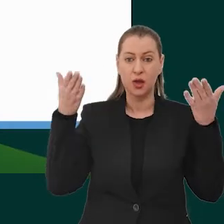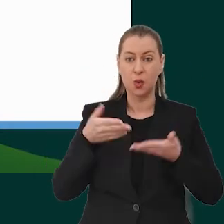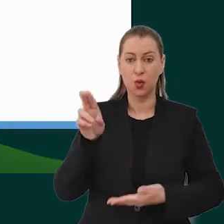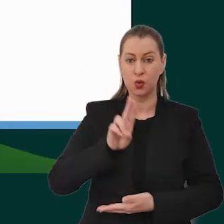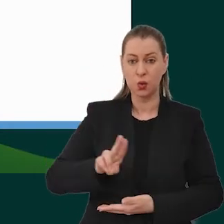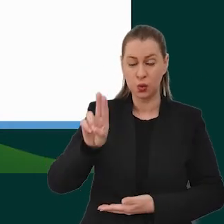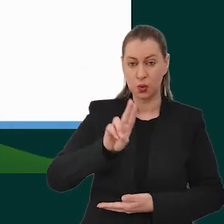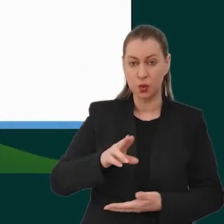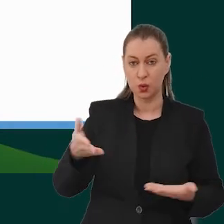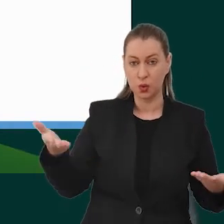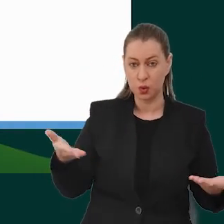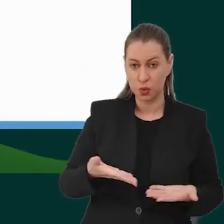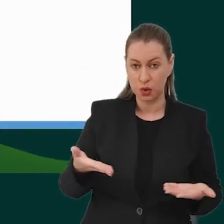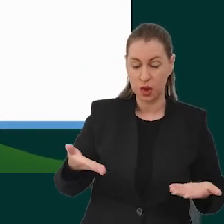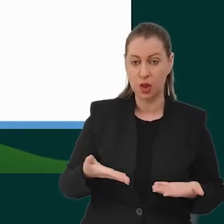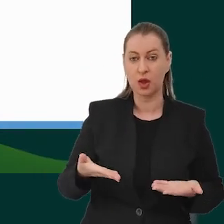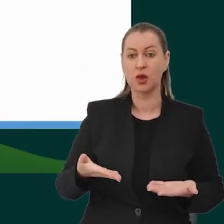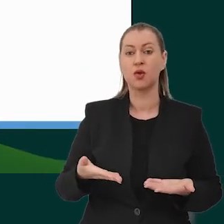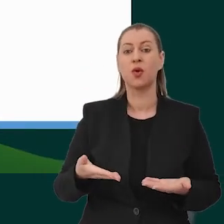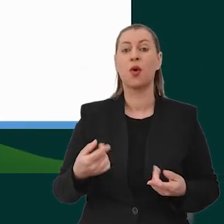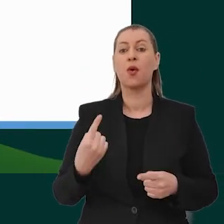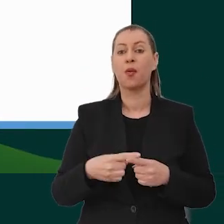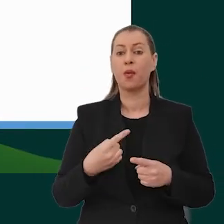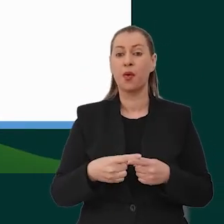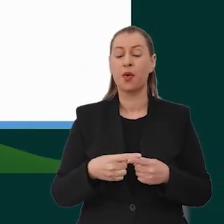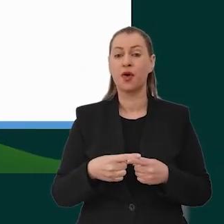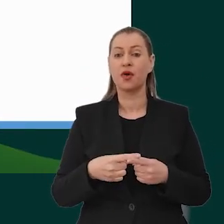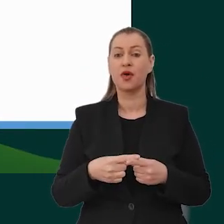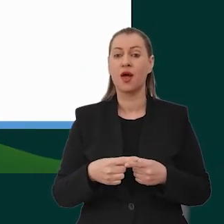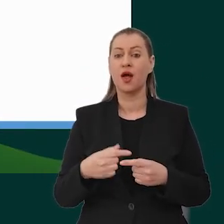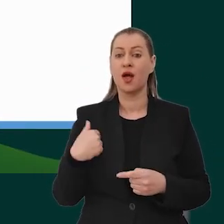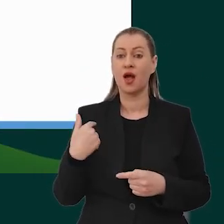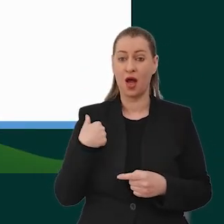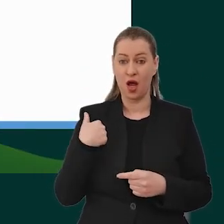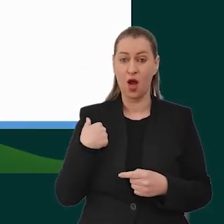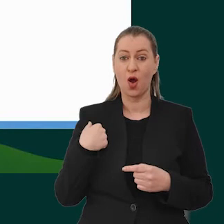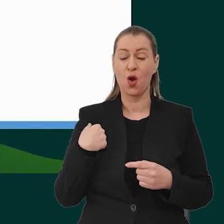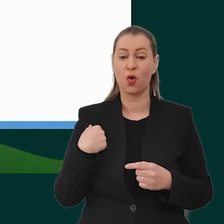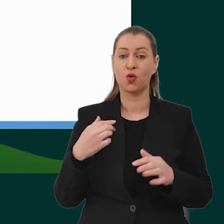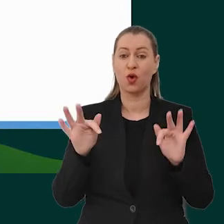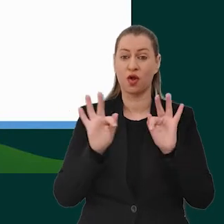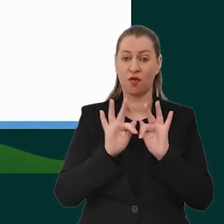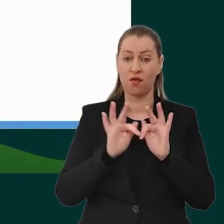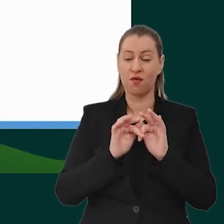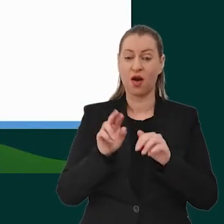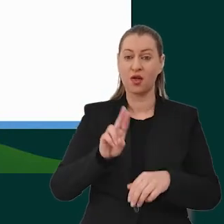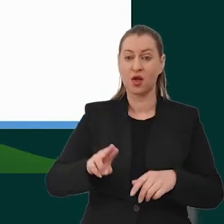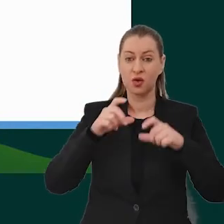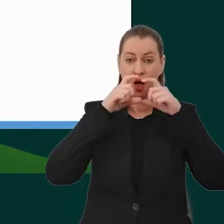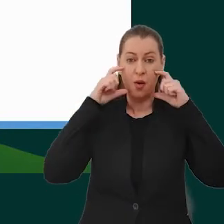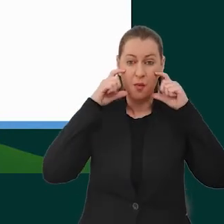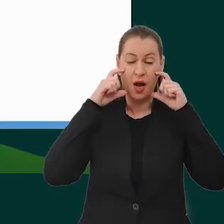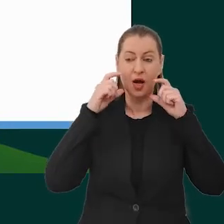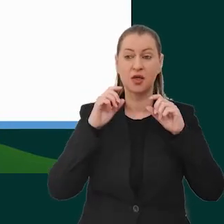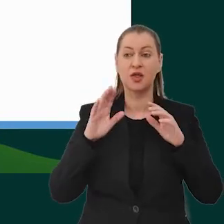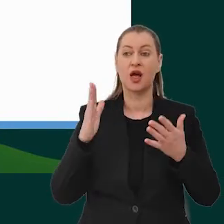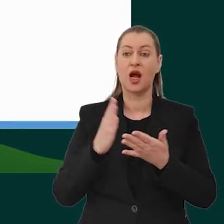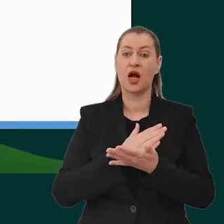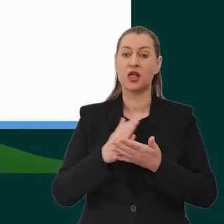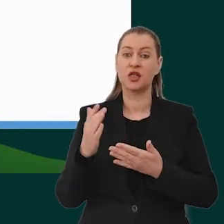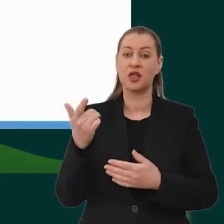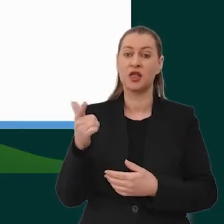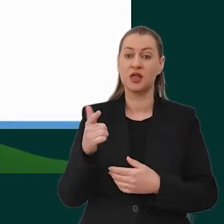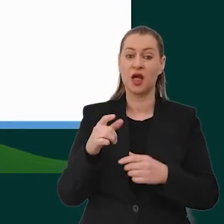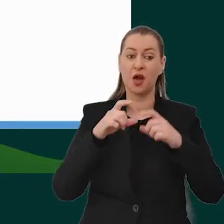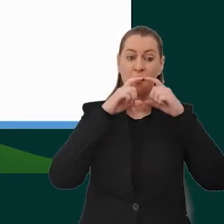estou estou na universidade, então estamos de máscara em si, não estou em casa. Às vezes estou sem máscara porque eu estou em casa,